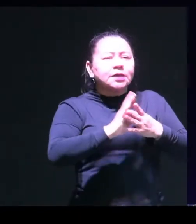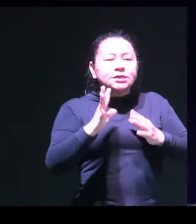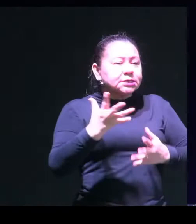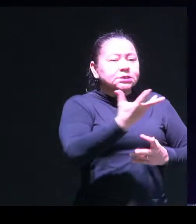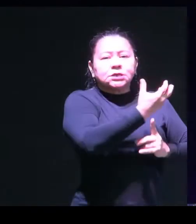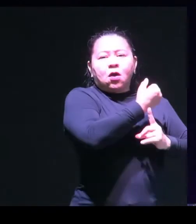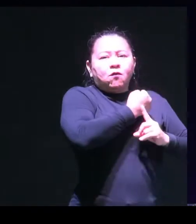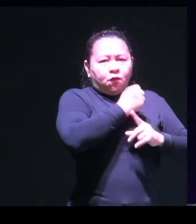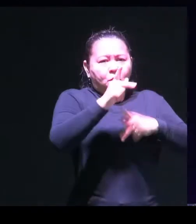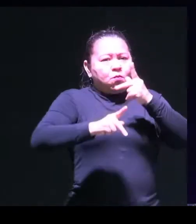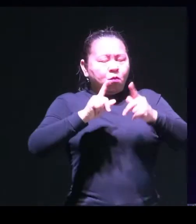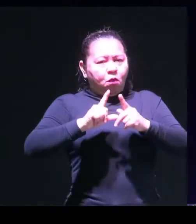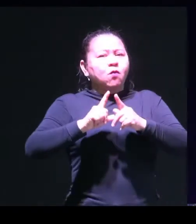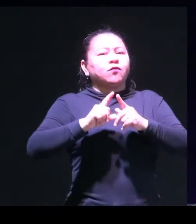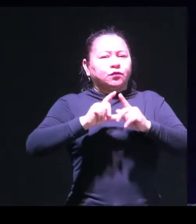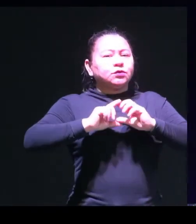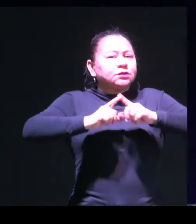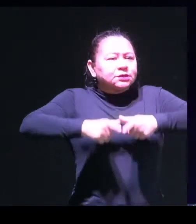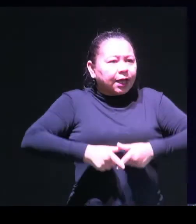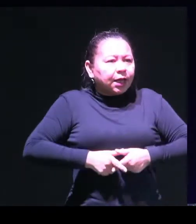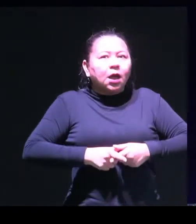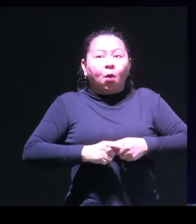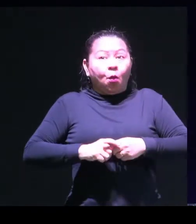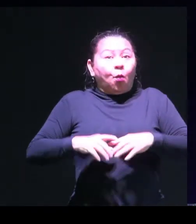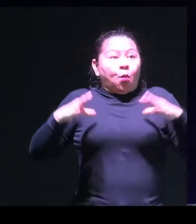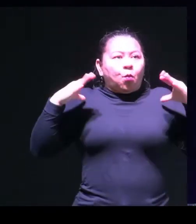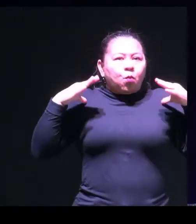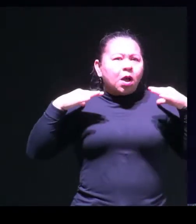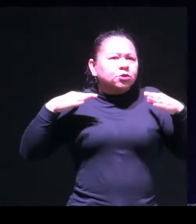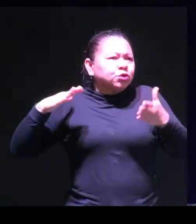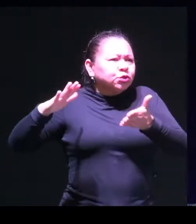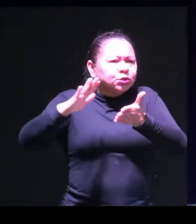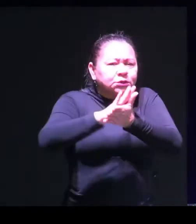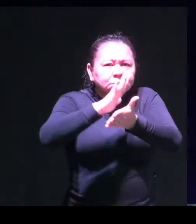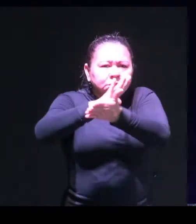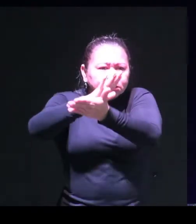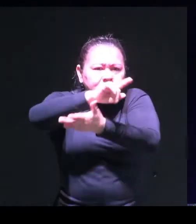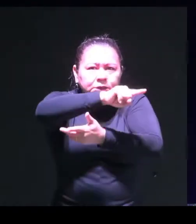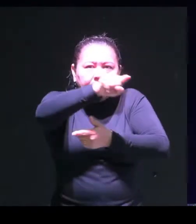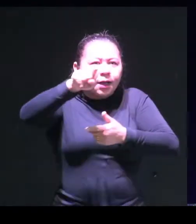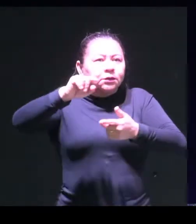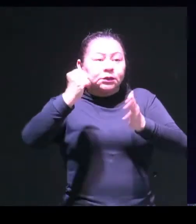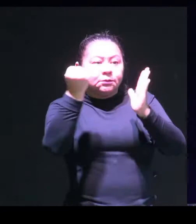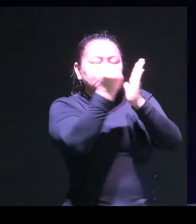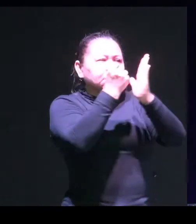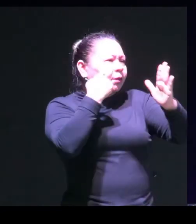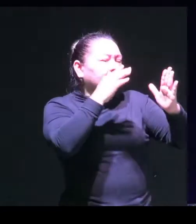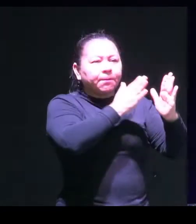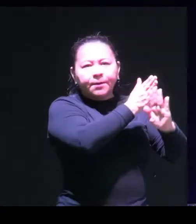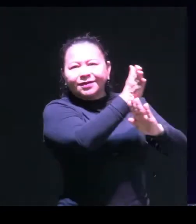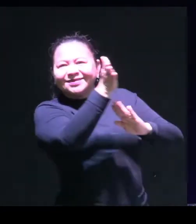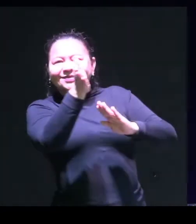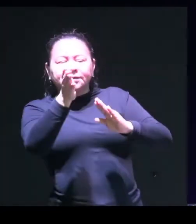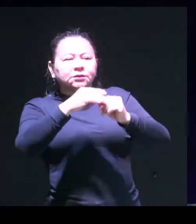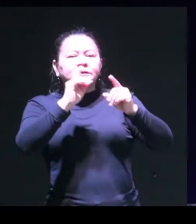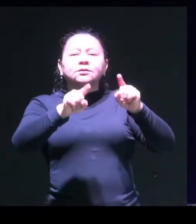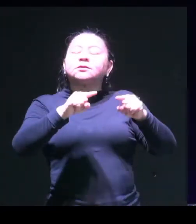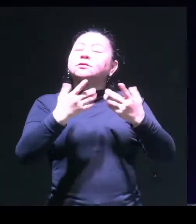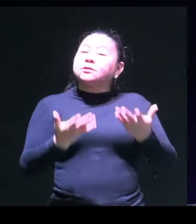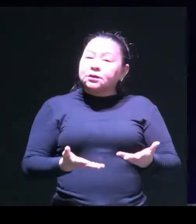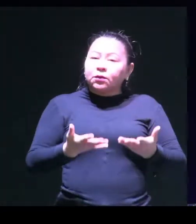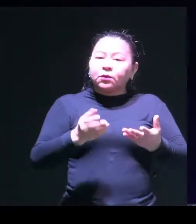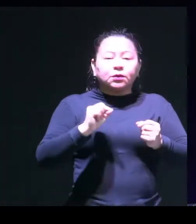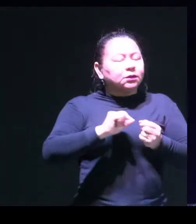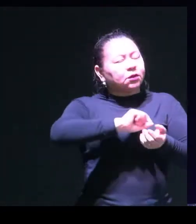dessa passagem do anjo que passou por cima das casas deles. Mas qual é o outro cumprimento da Páscoa? Quando Jesus morreu na cruz, então